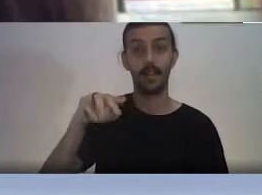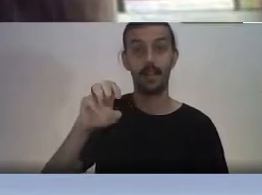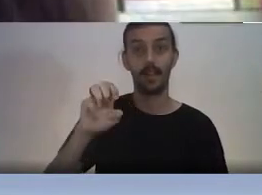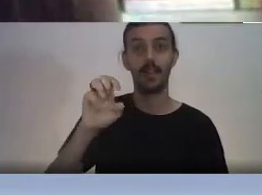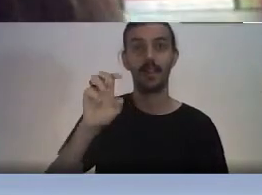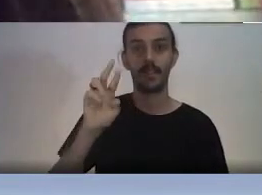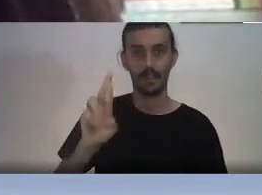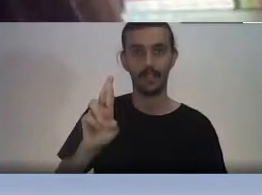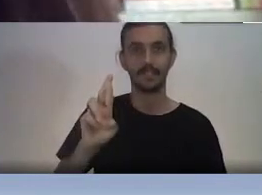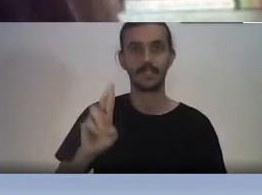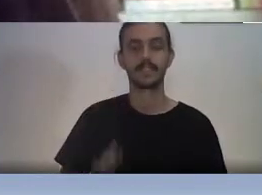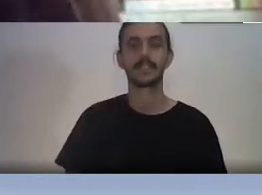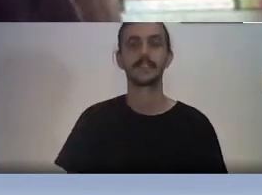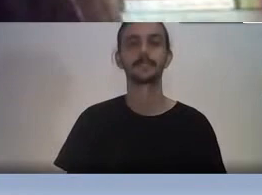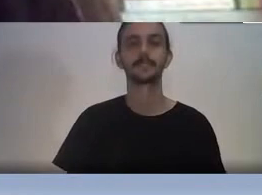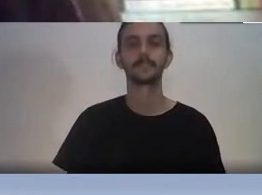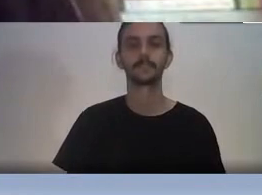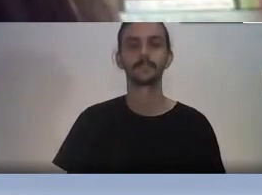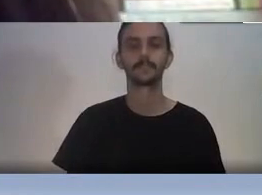Heinrich.